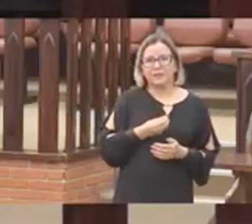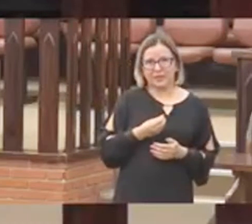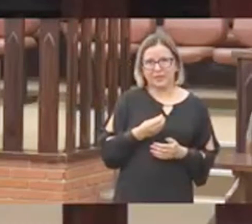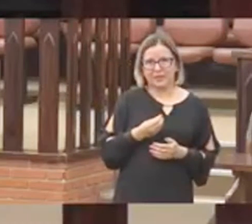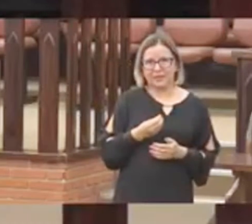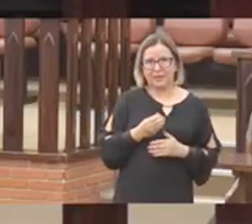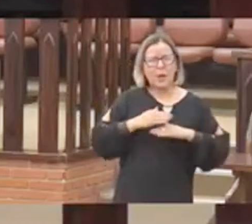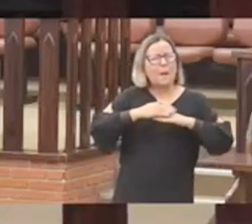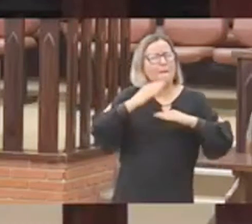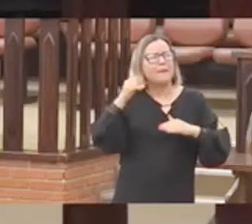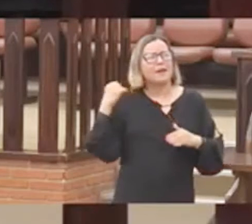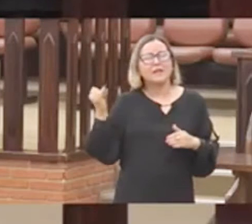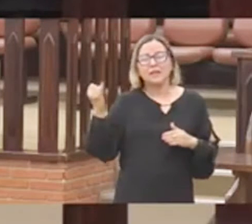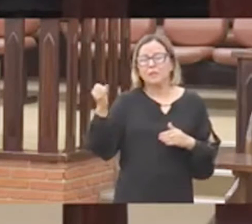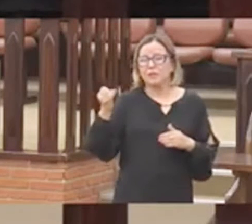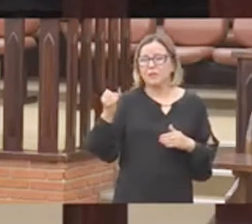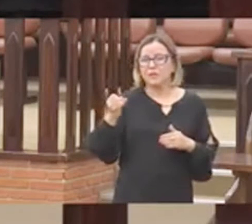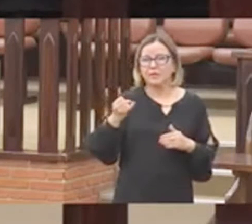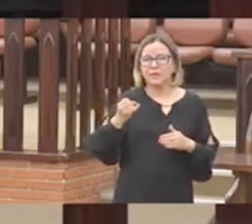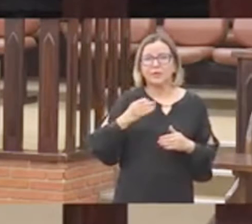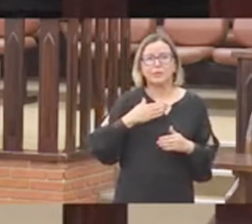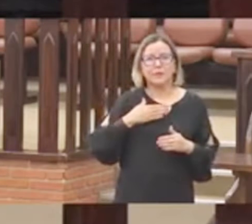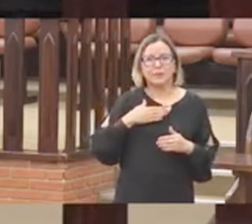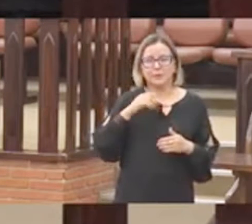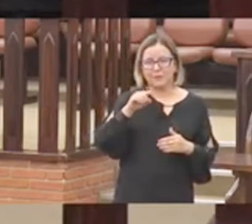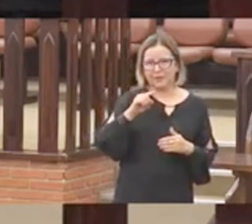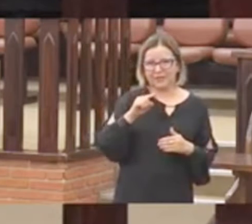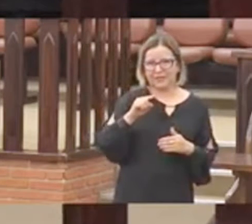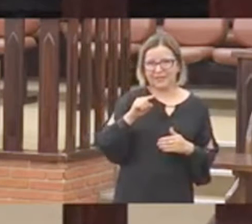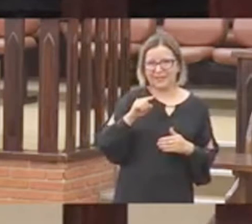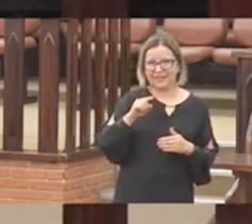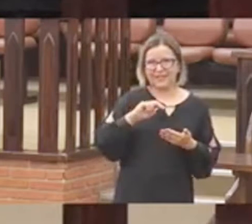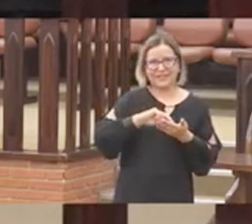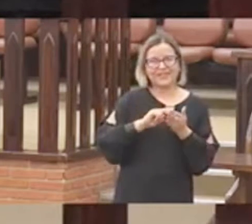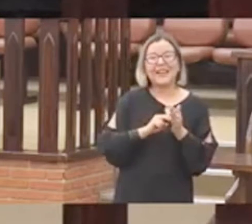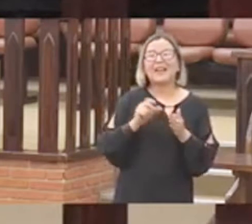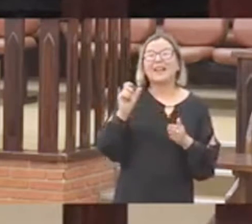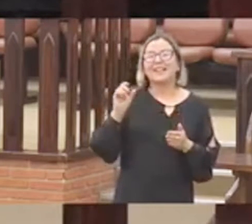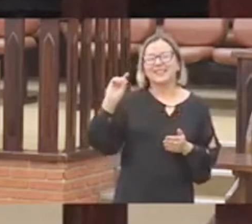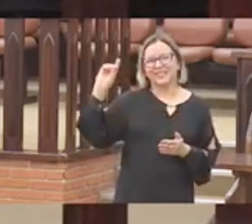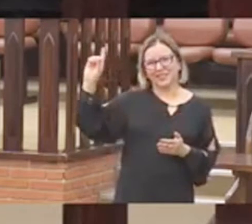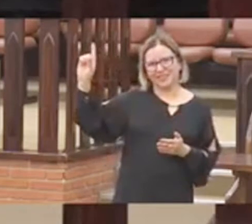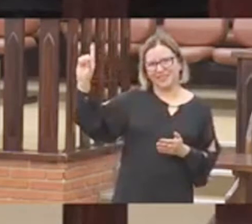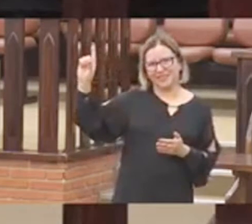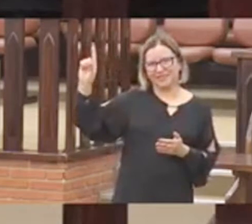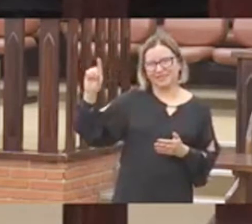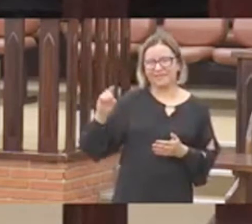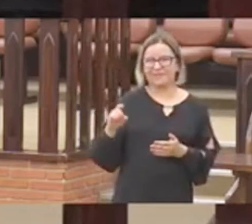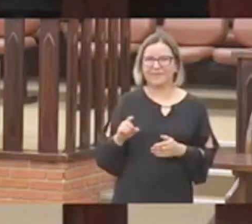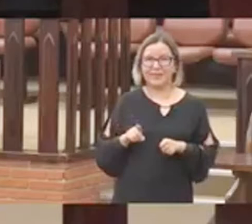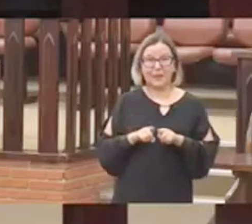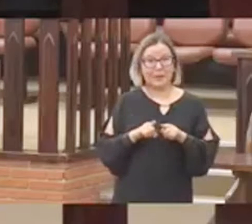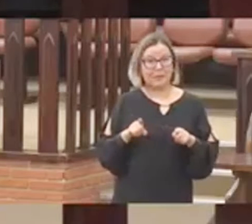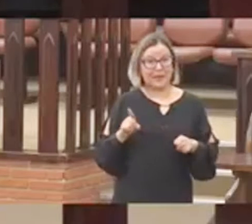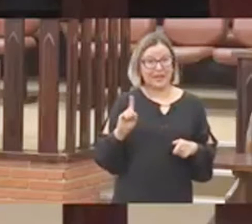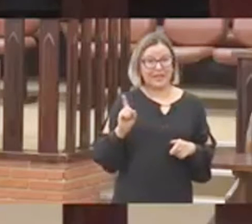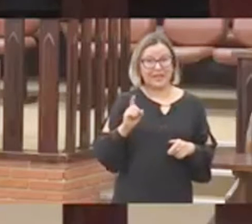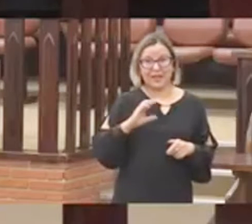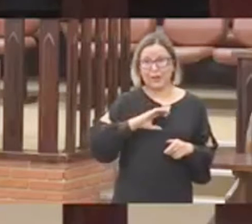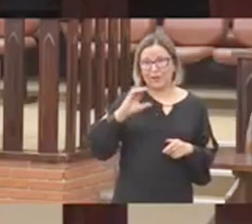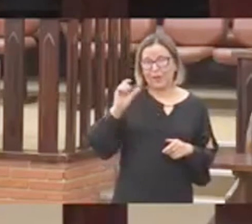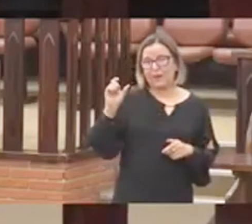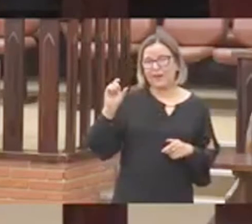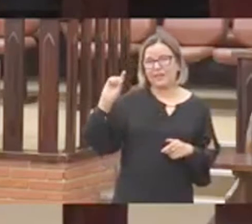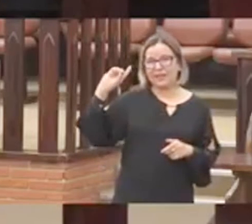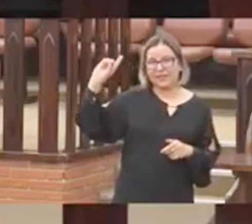importante para mim e para você, que é a palavra. Só que não confiar na palavra tem um preço. E o